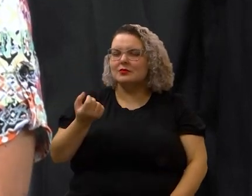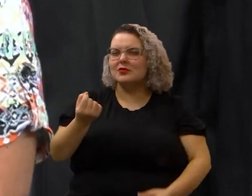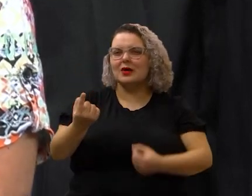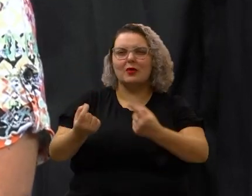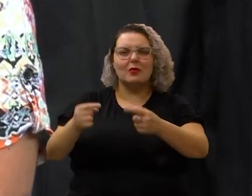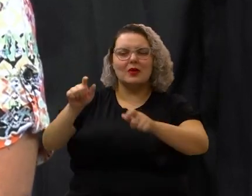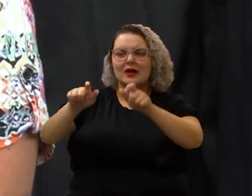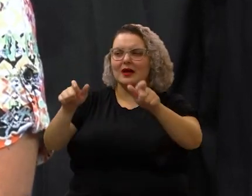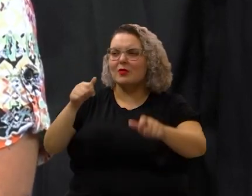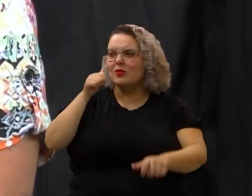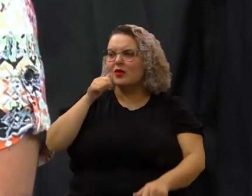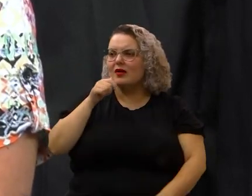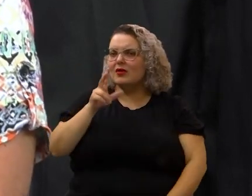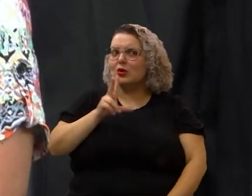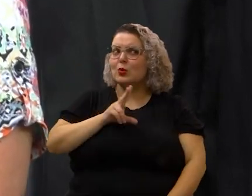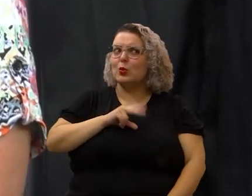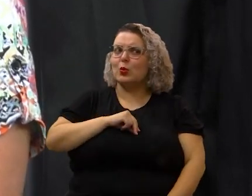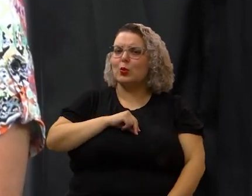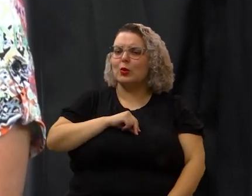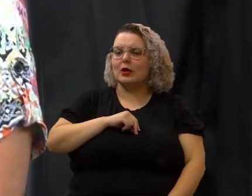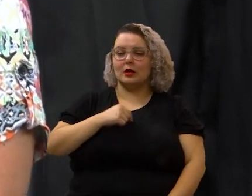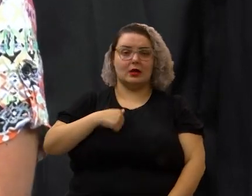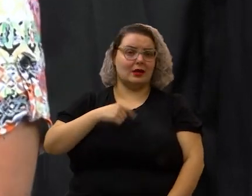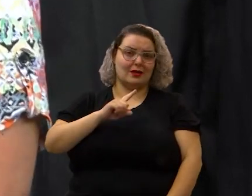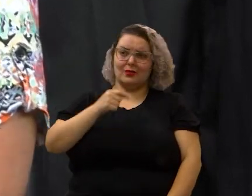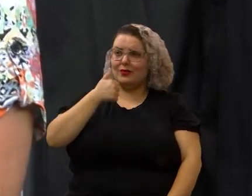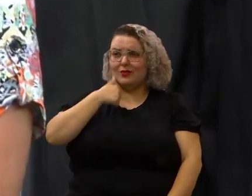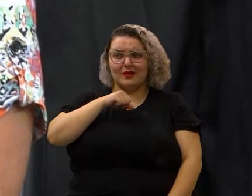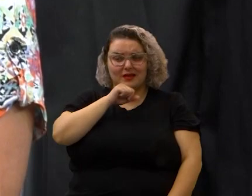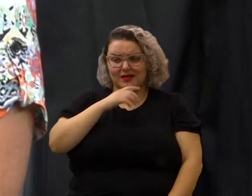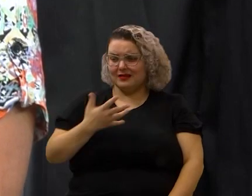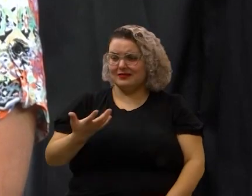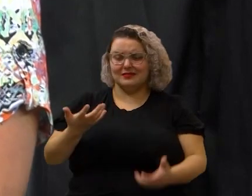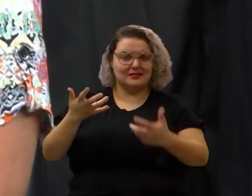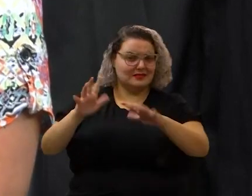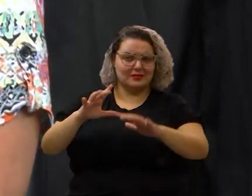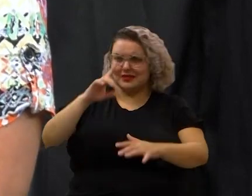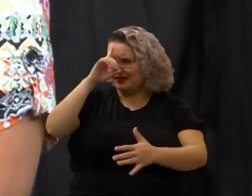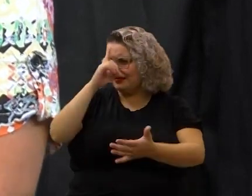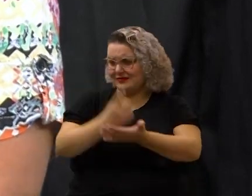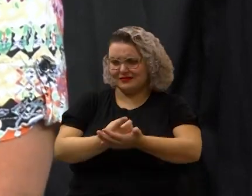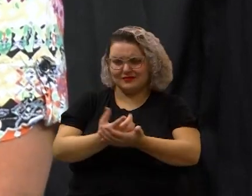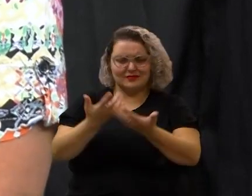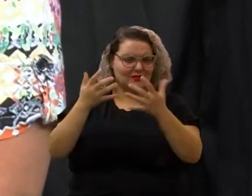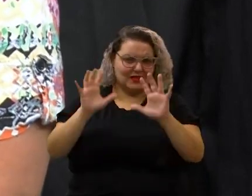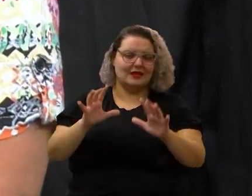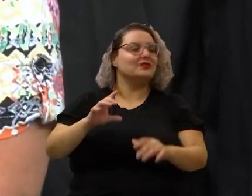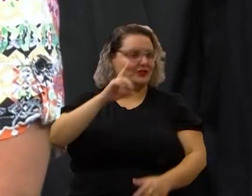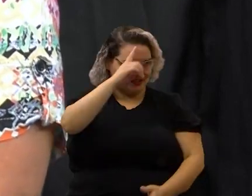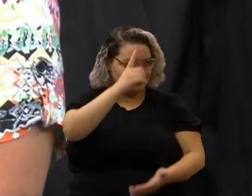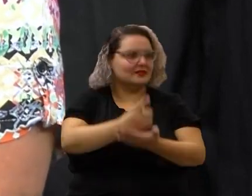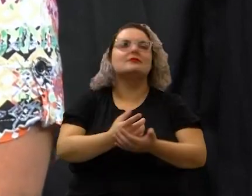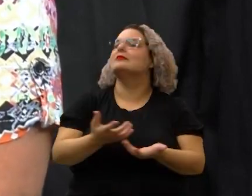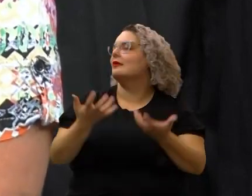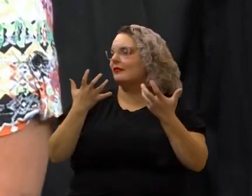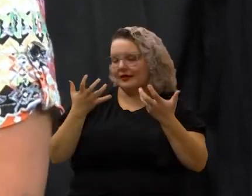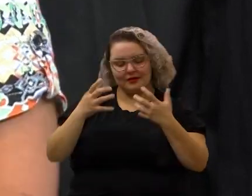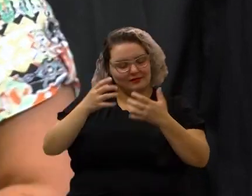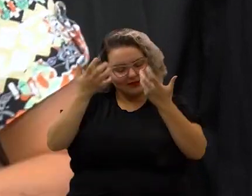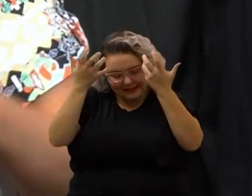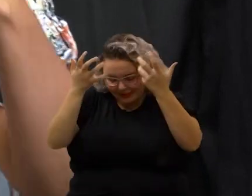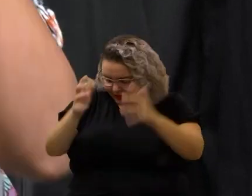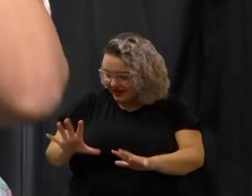para algumas mulheres e eu falo, gente, por exemplo, eu não sou mãe. E não vou ser, já decidi, não vou ser mãe. Decidiu. Já